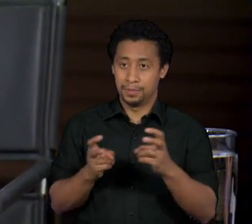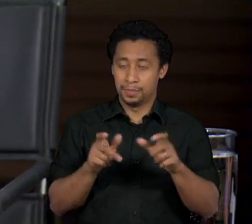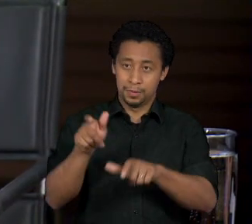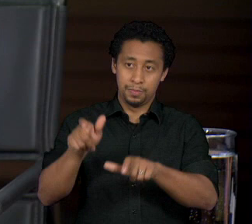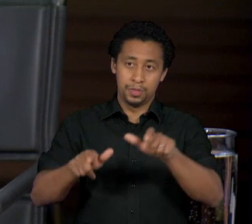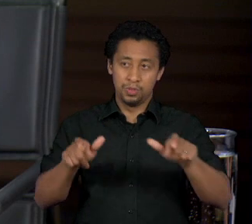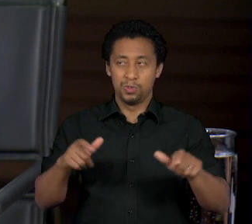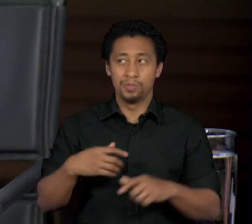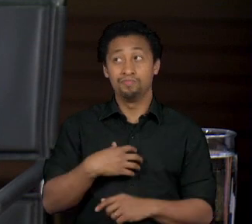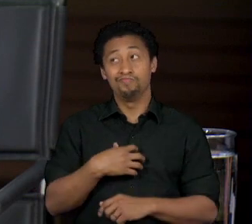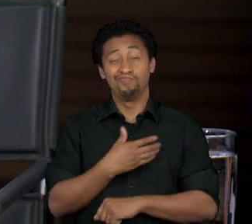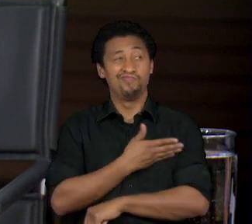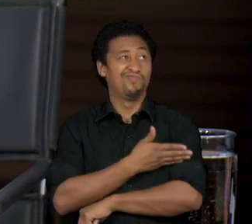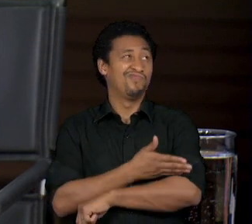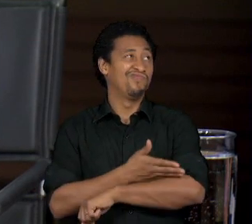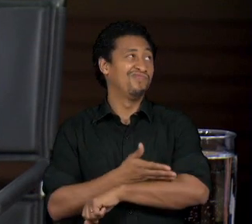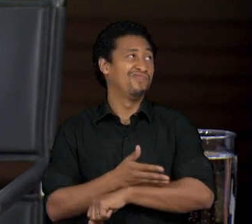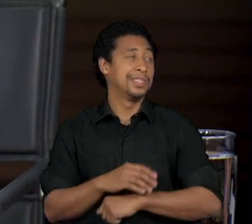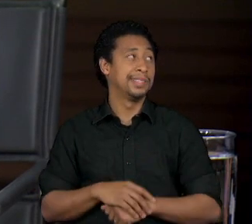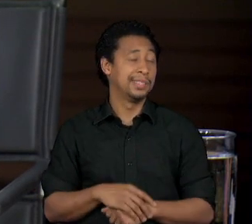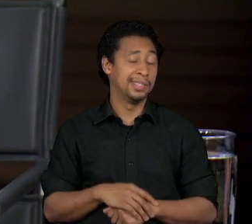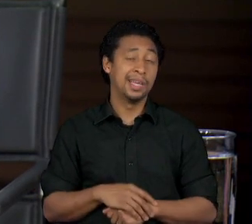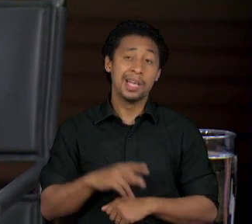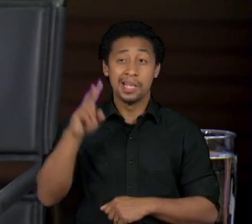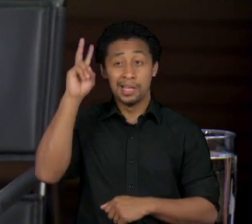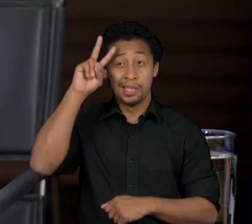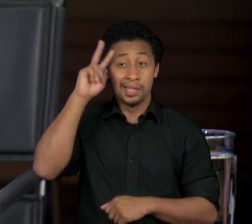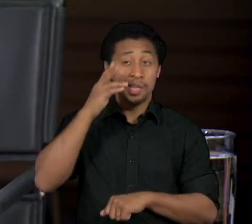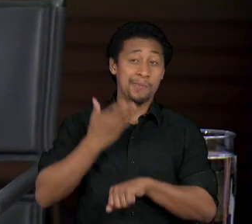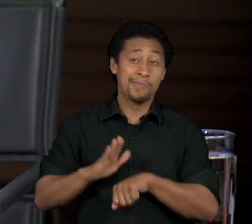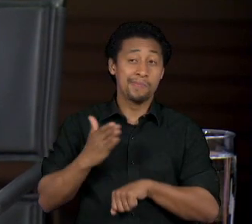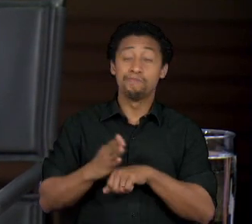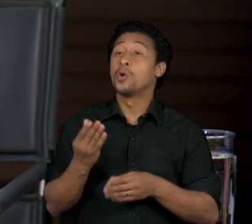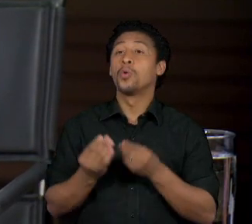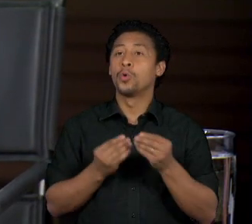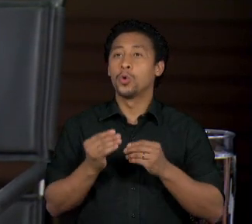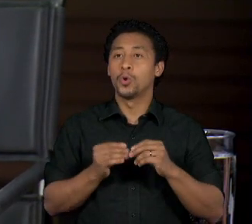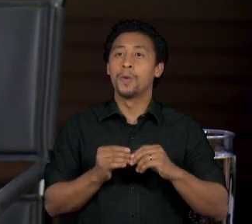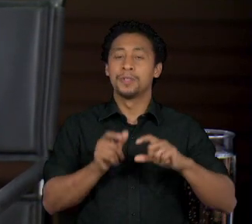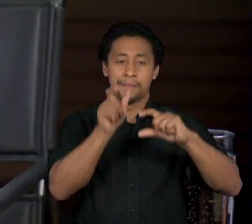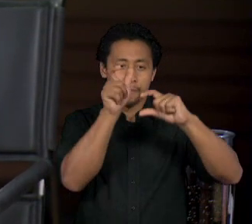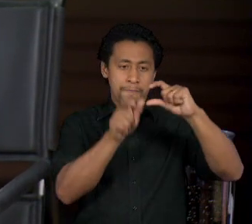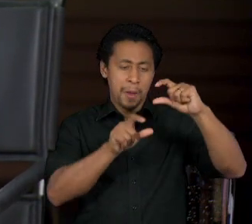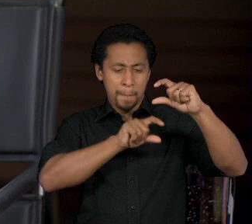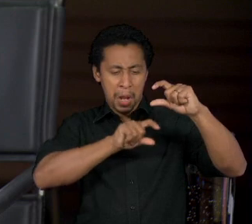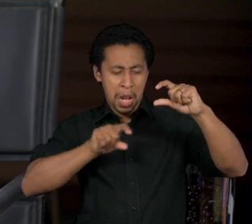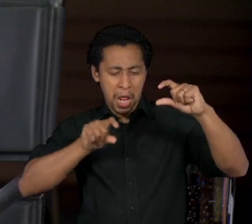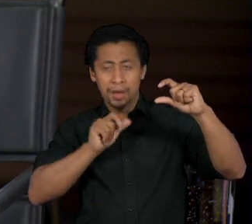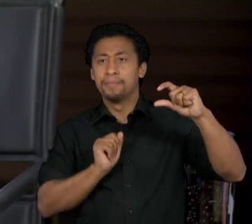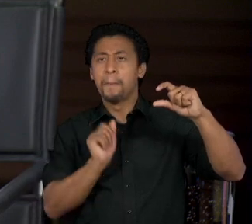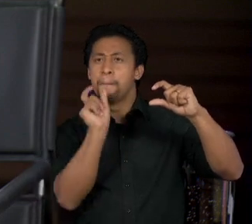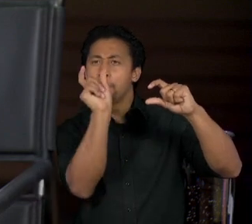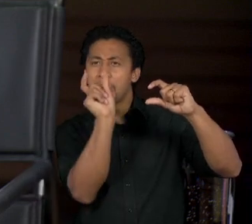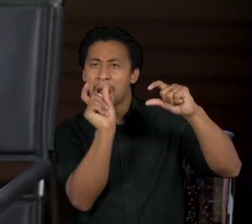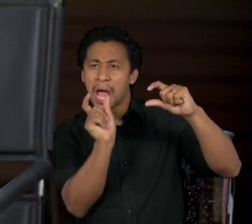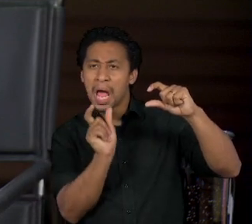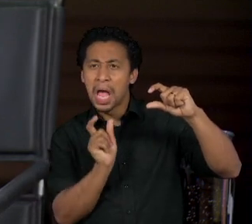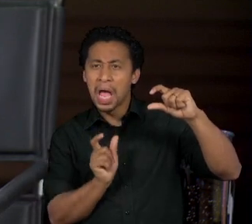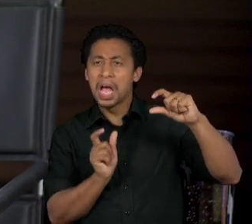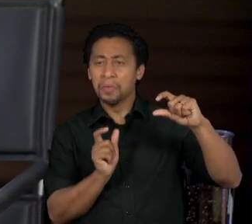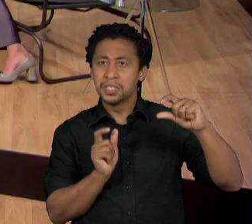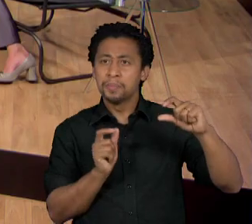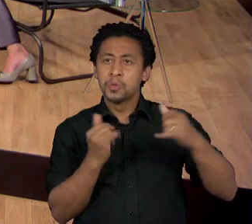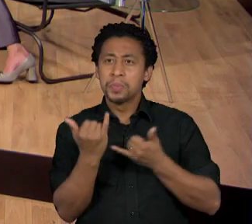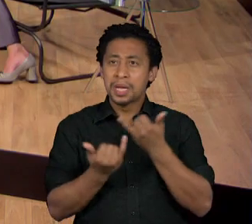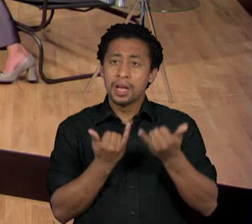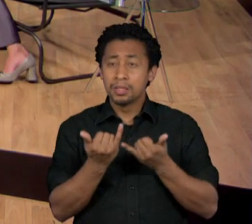que estão treinando a memória fazendo palavras cruzadas. Vários estudos mostram que sim, é um bom